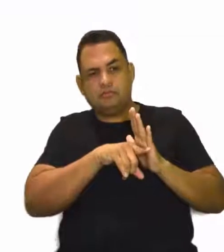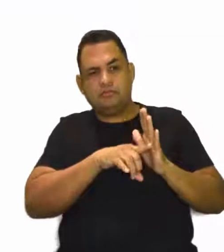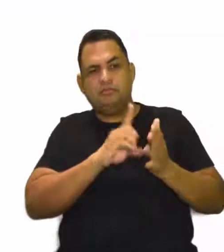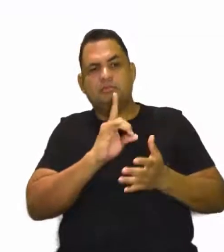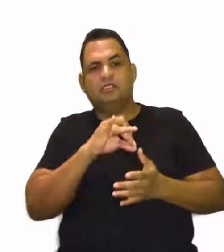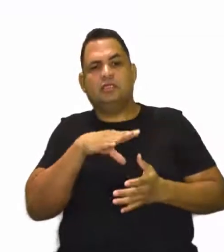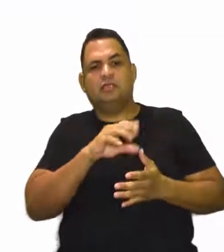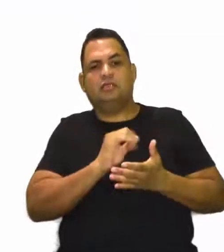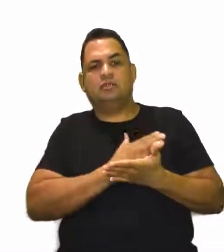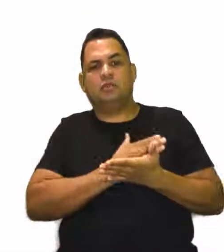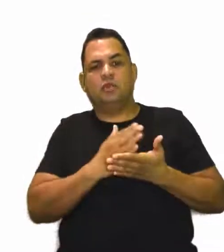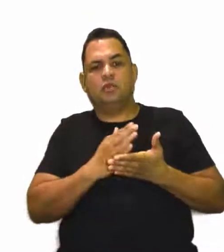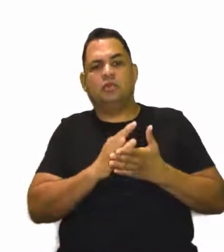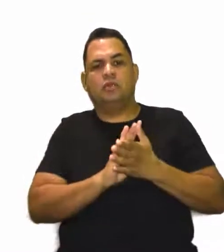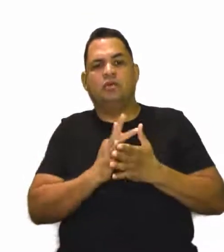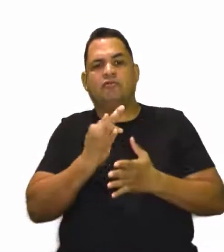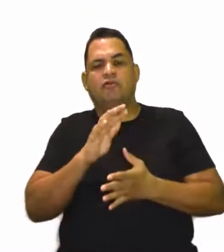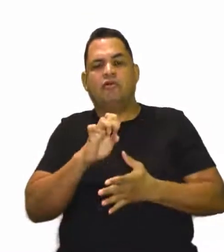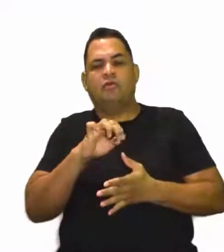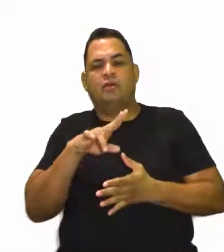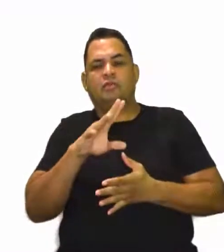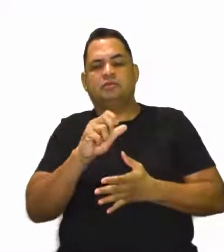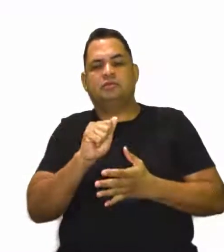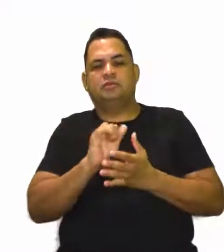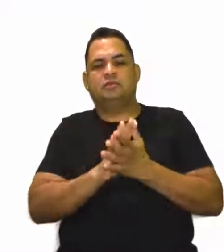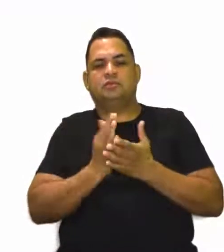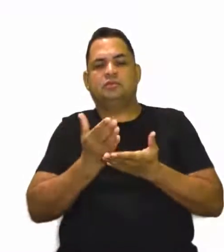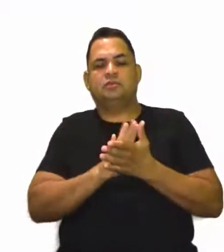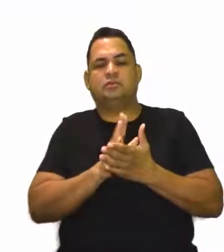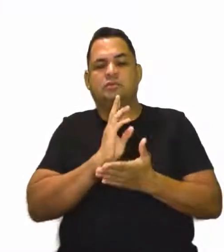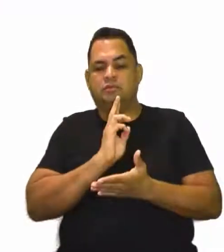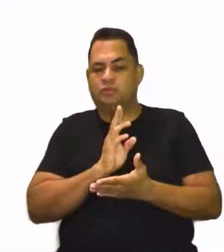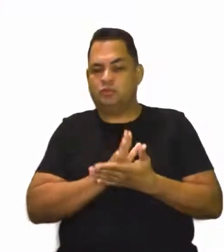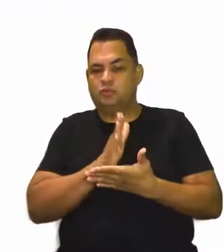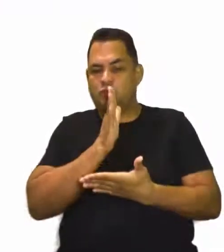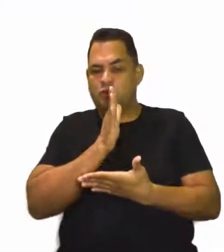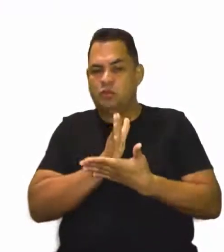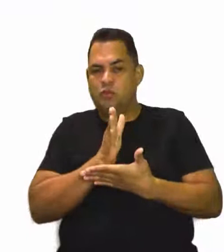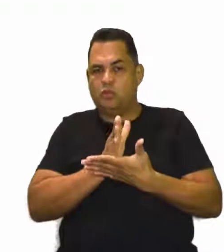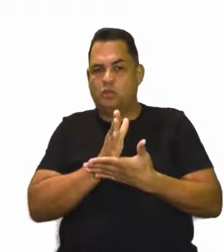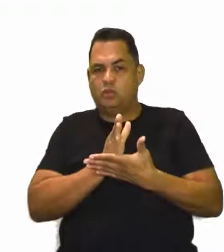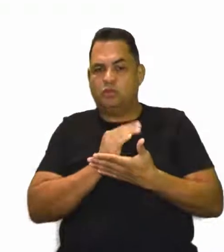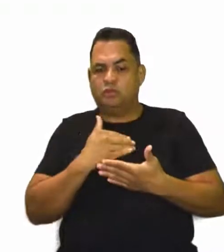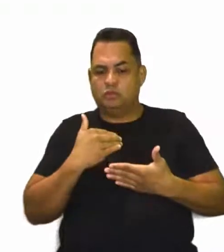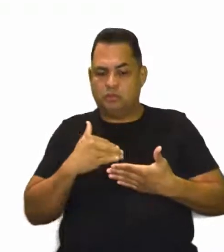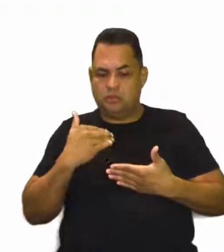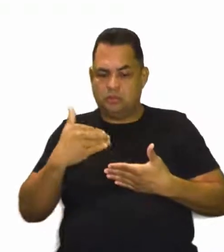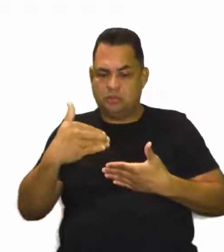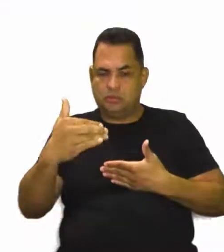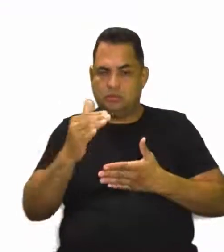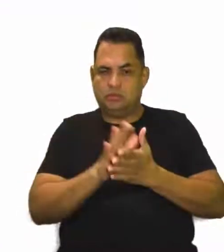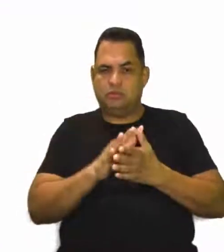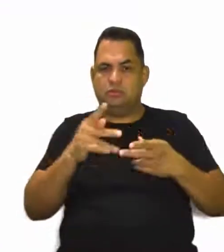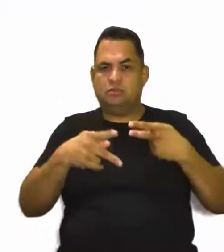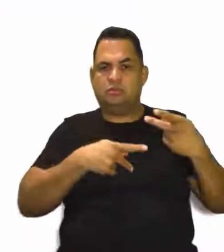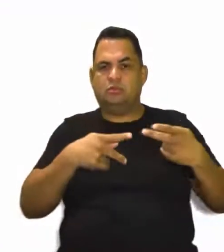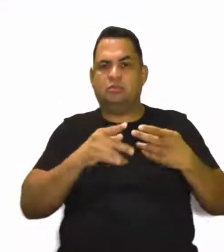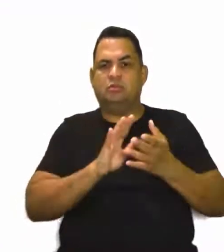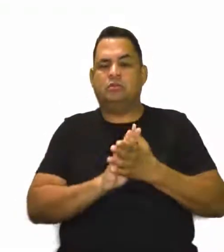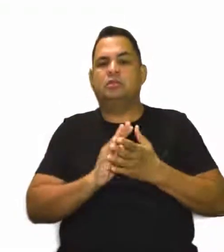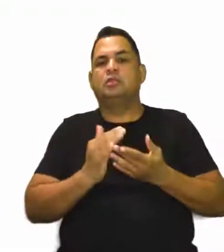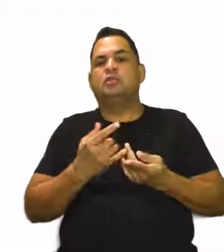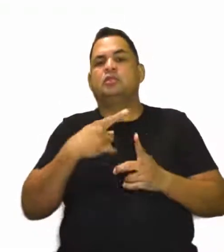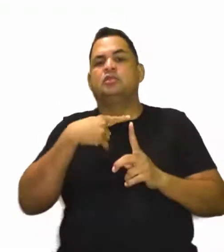inicial. A formativa, que é uma avaliação que é feita durante, ali no decorrer do programa, e a somativa,